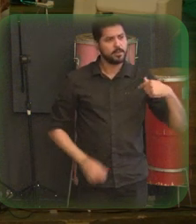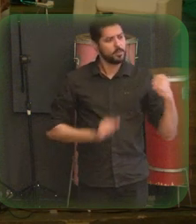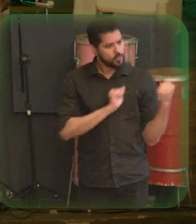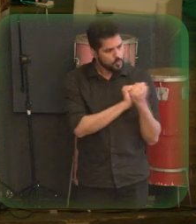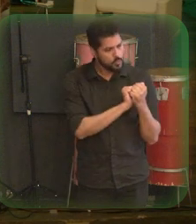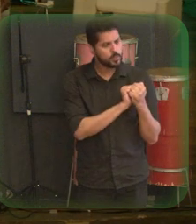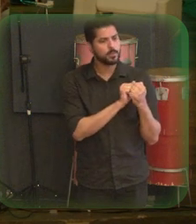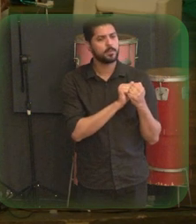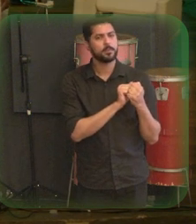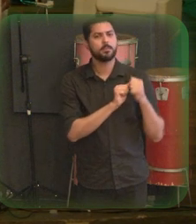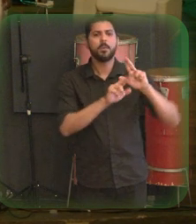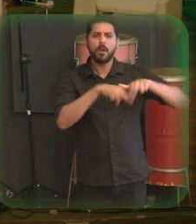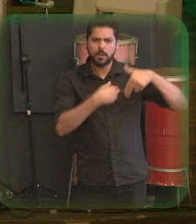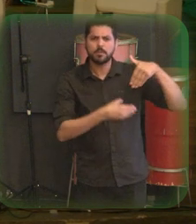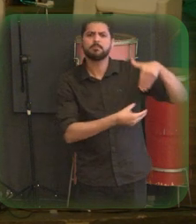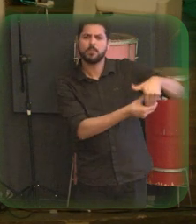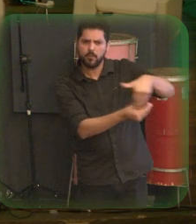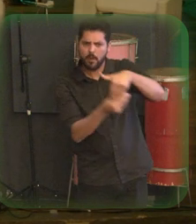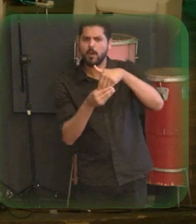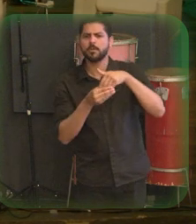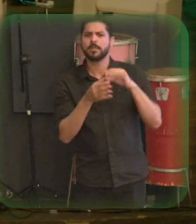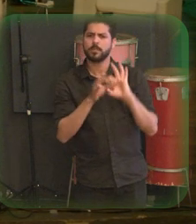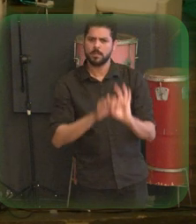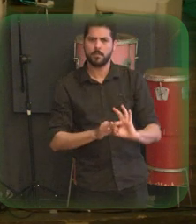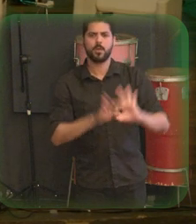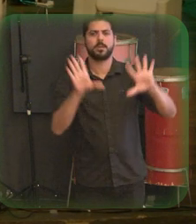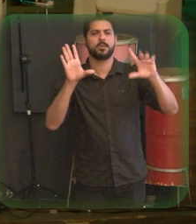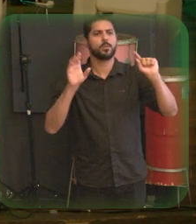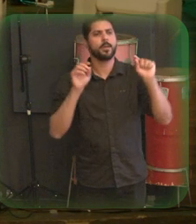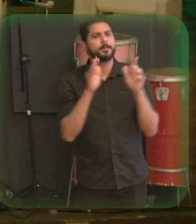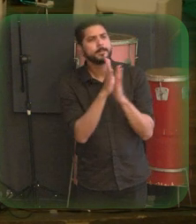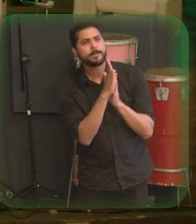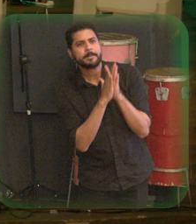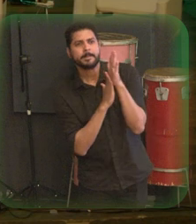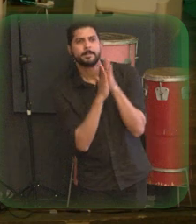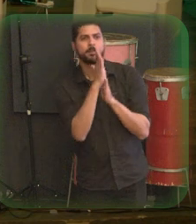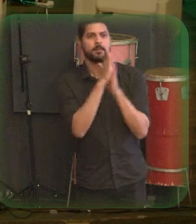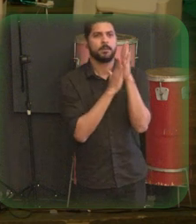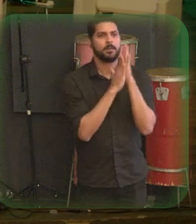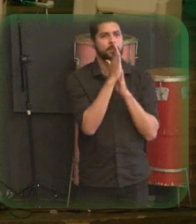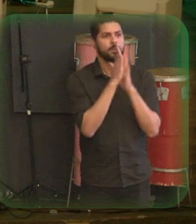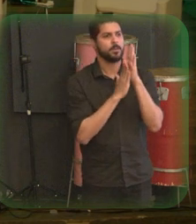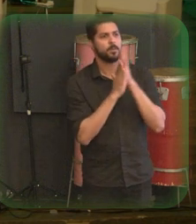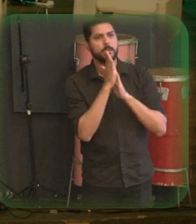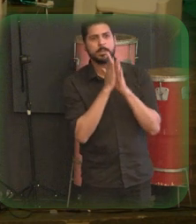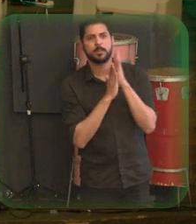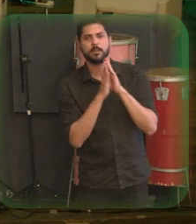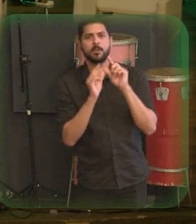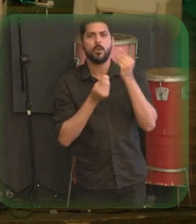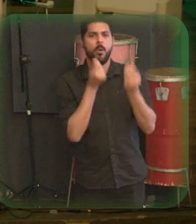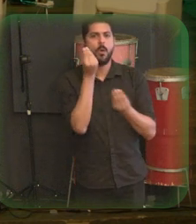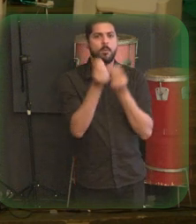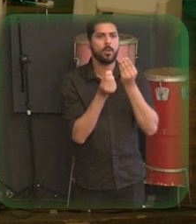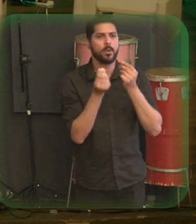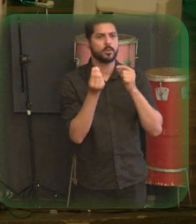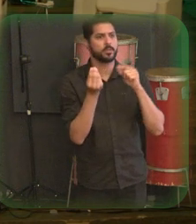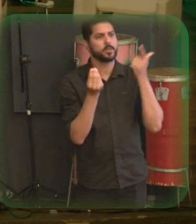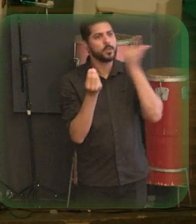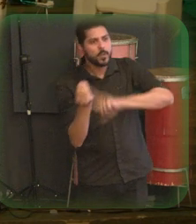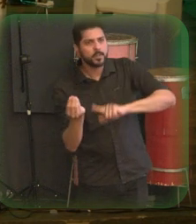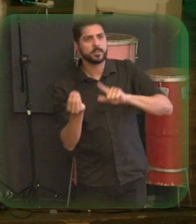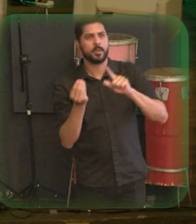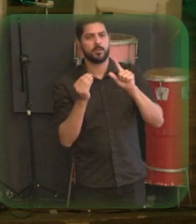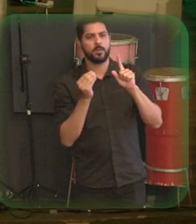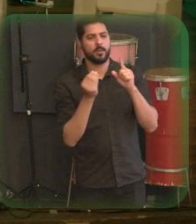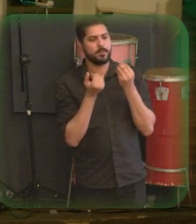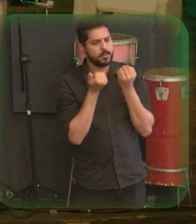pela força da democracia, uma expectativa extraordinária sobre como a gente muda a realidade de Pernambuco.